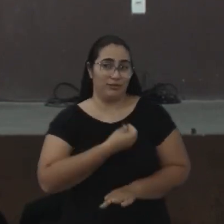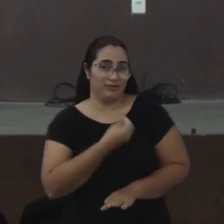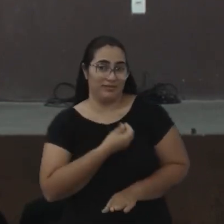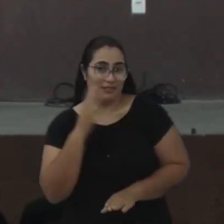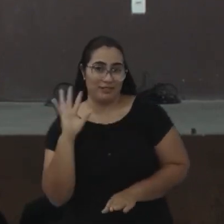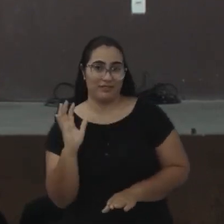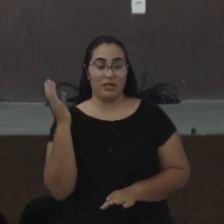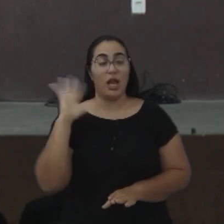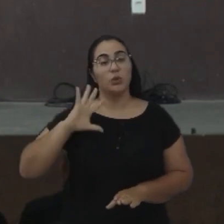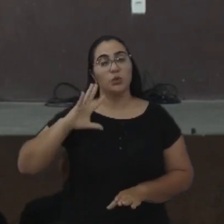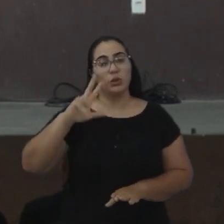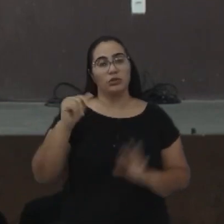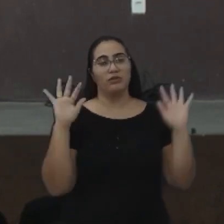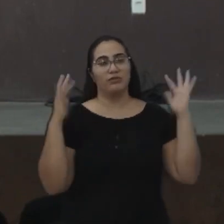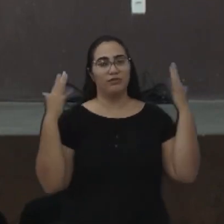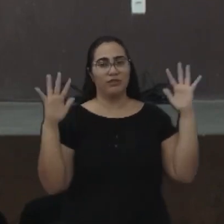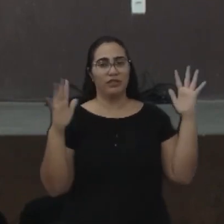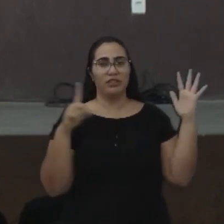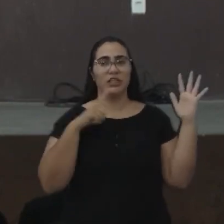Toda festa celebra um tema.